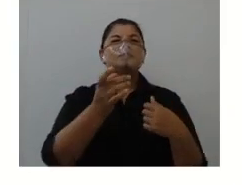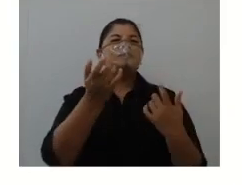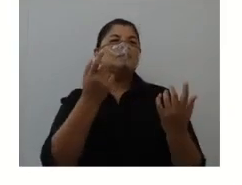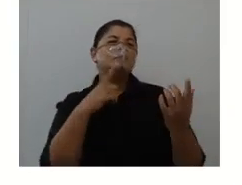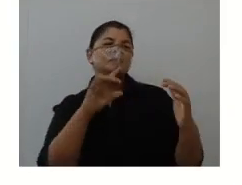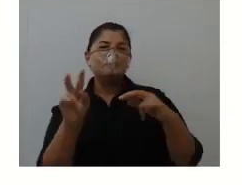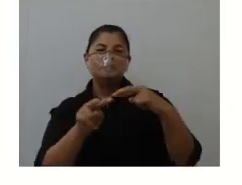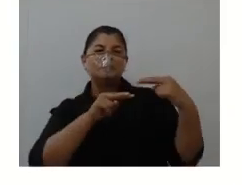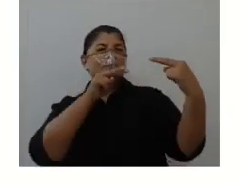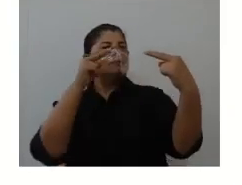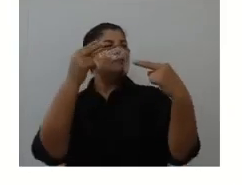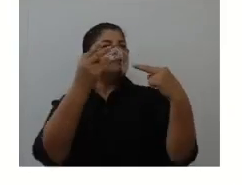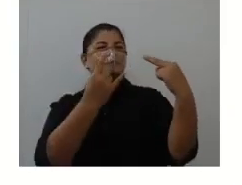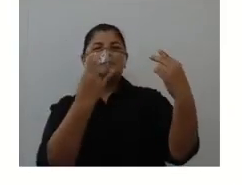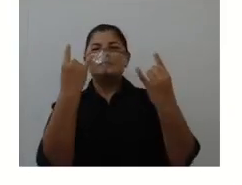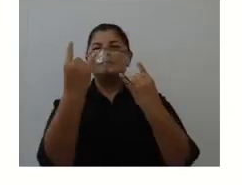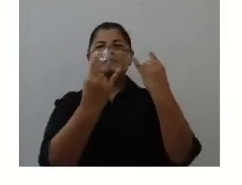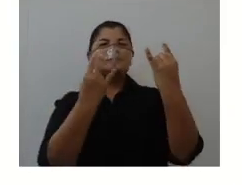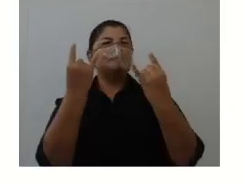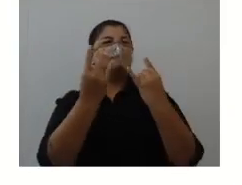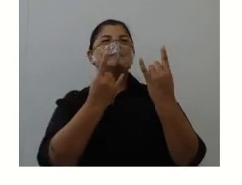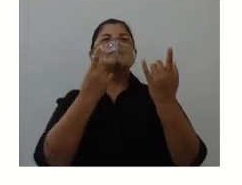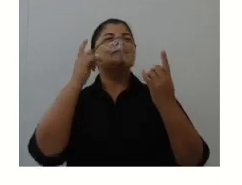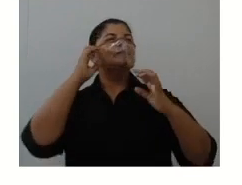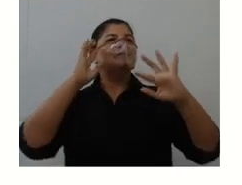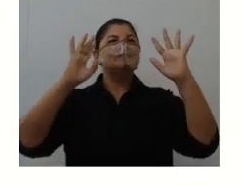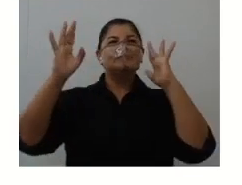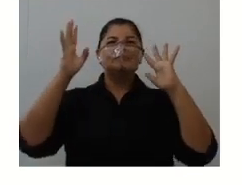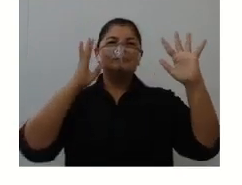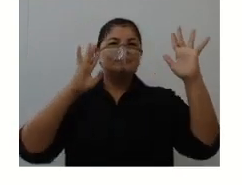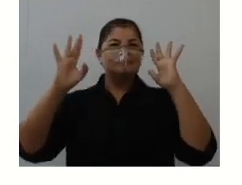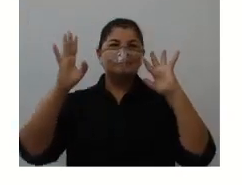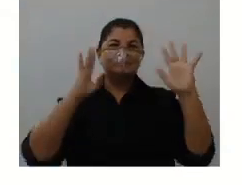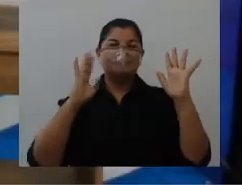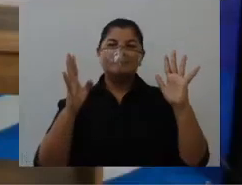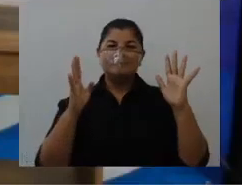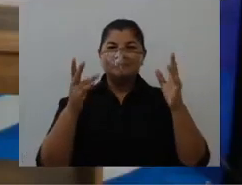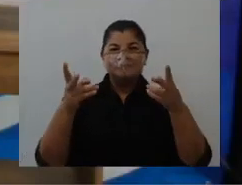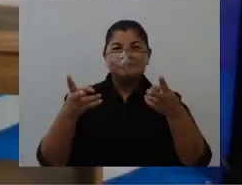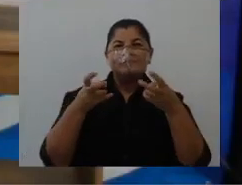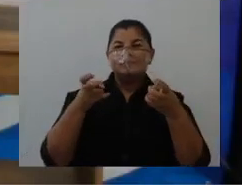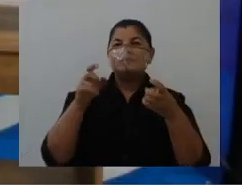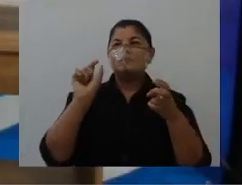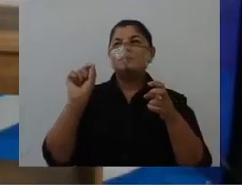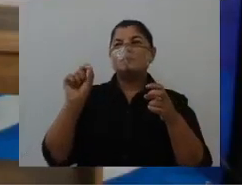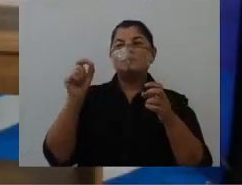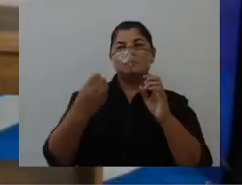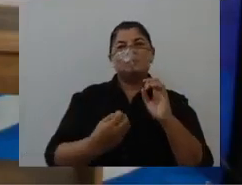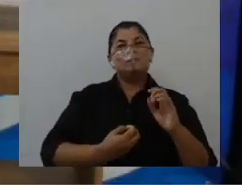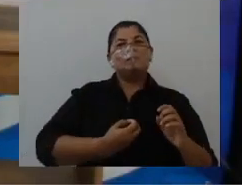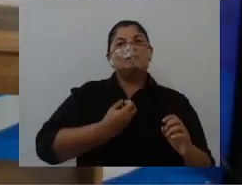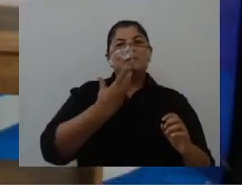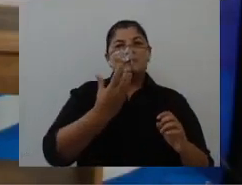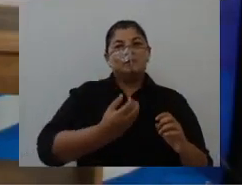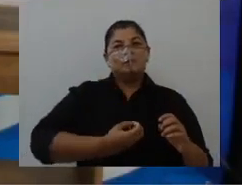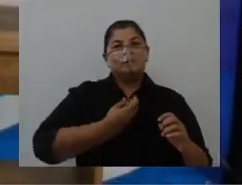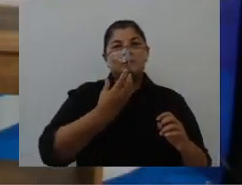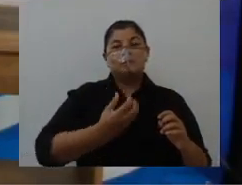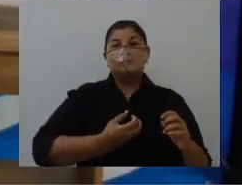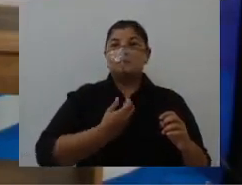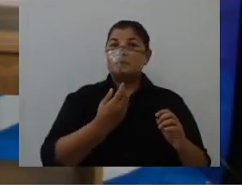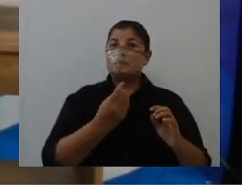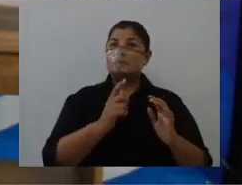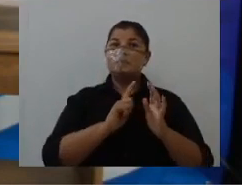maior encanto dele se encante mais meu pensamento. Percebe, gente? Vocês percebem uma coisa interessante. O poema, né, é um